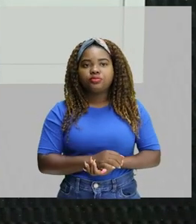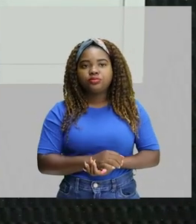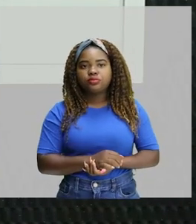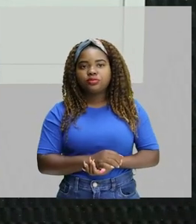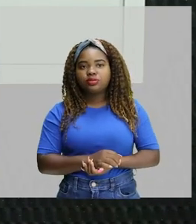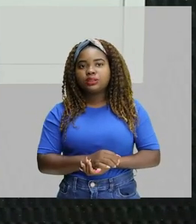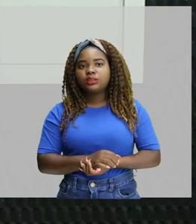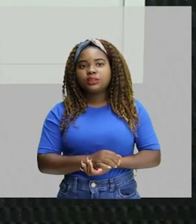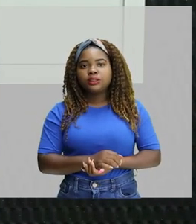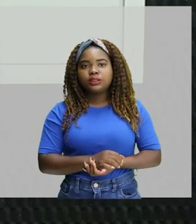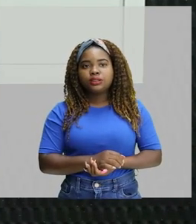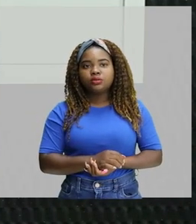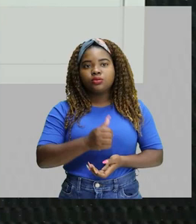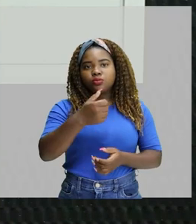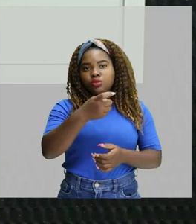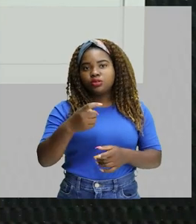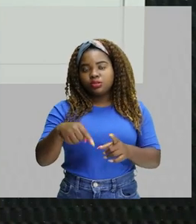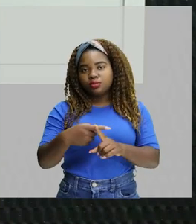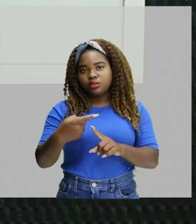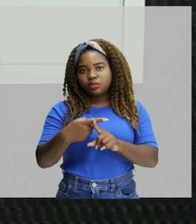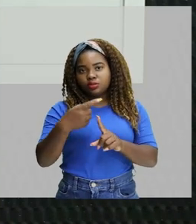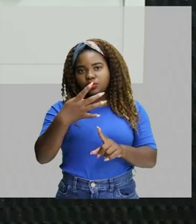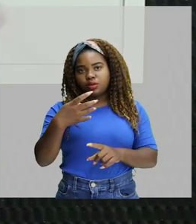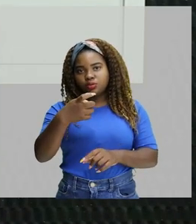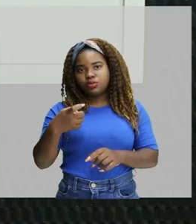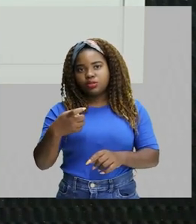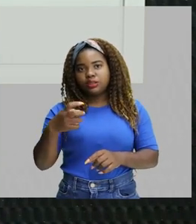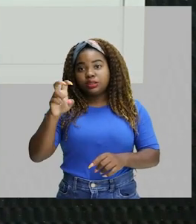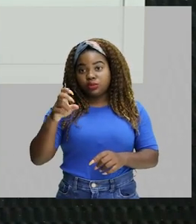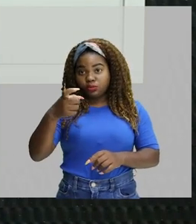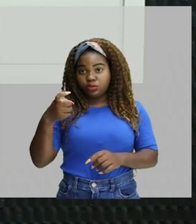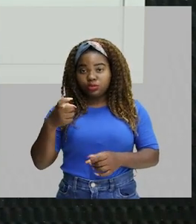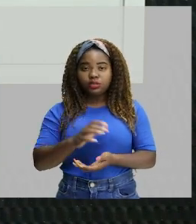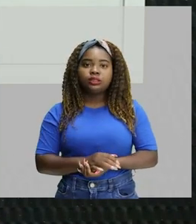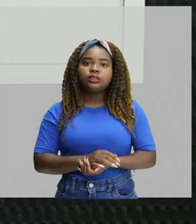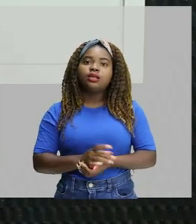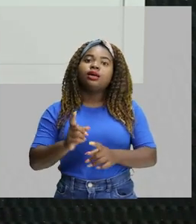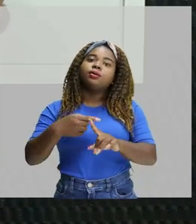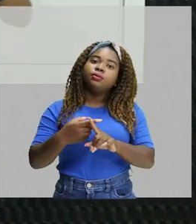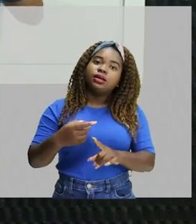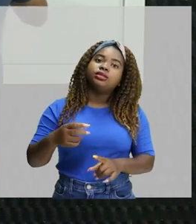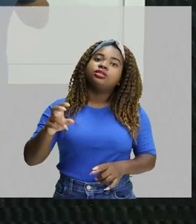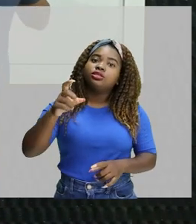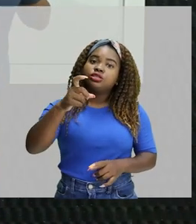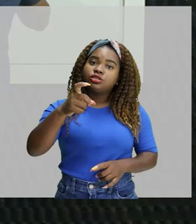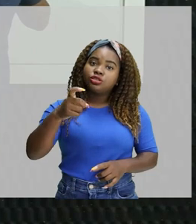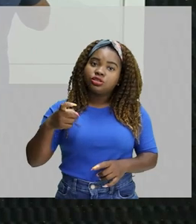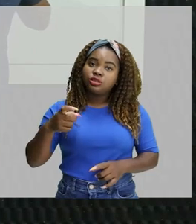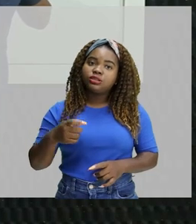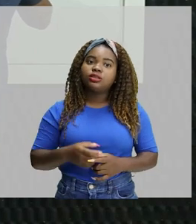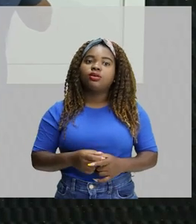1x + 4x dá 5x 5x + 1x dá 6x mais